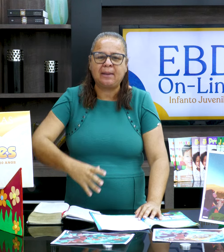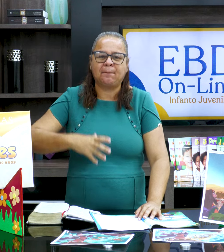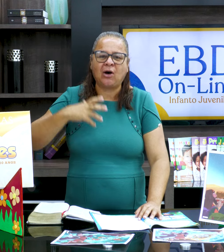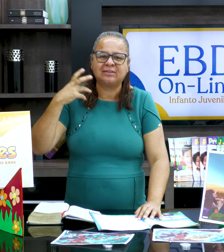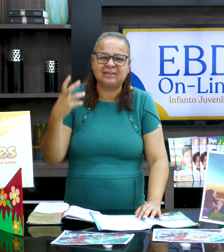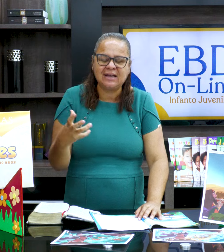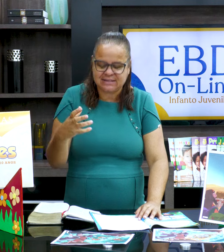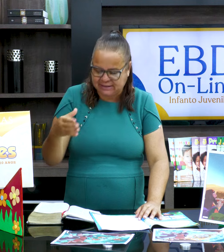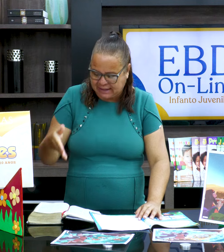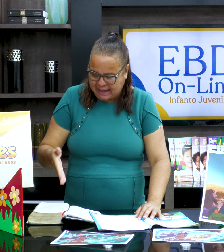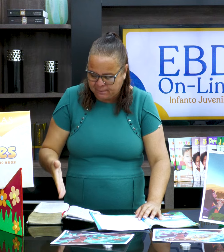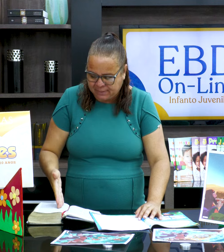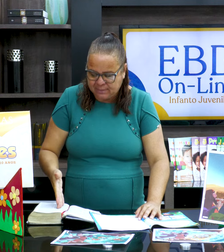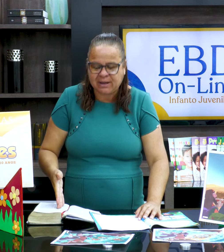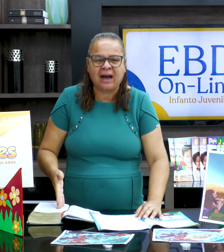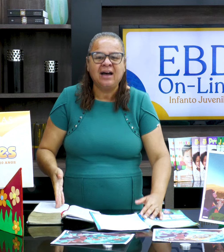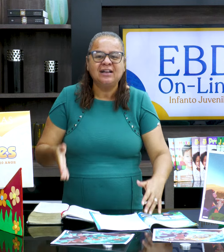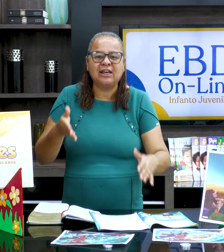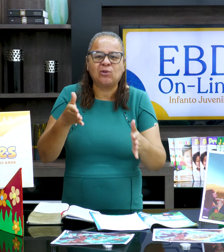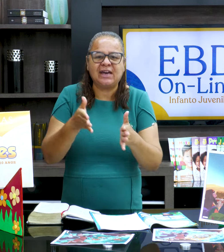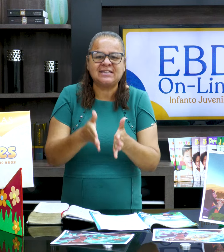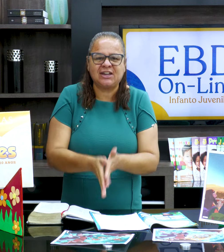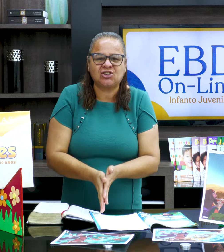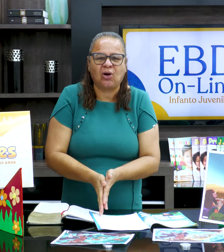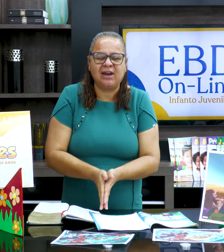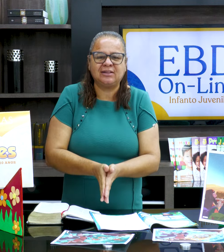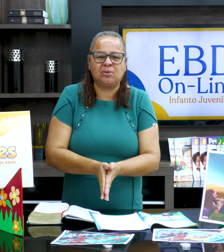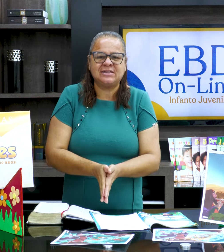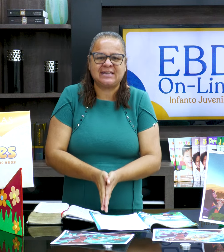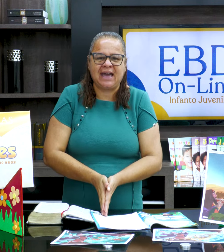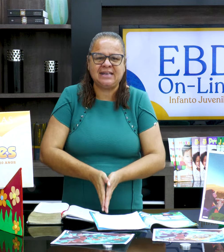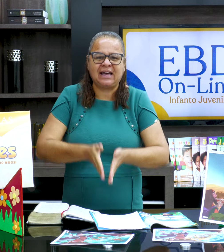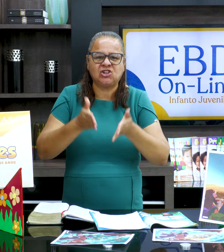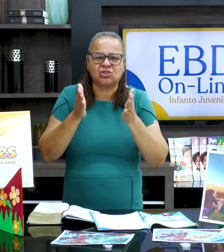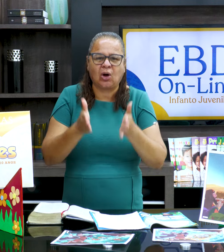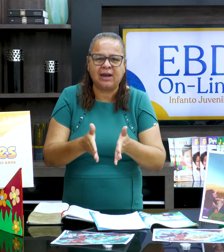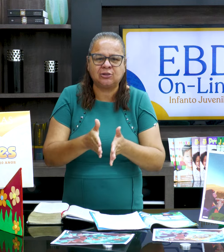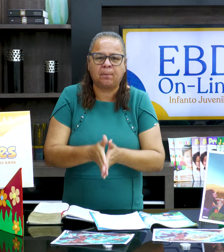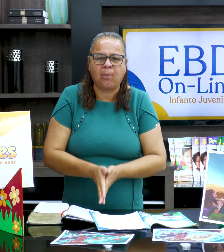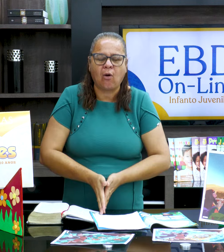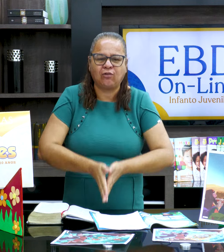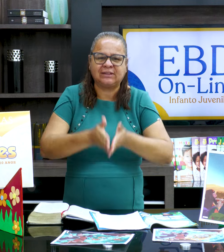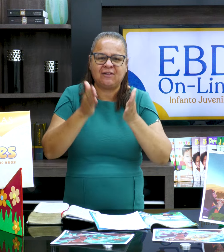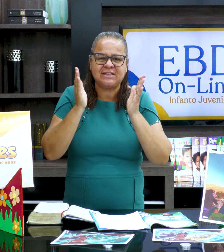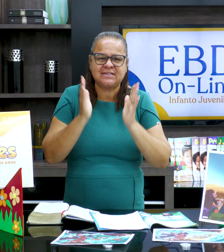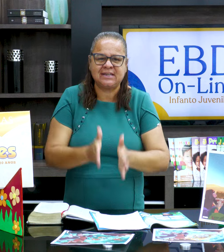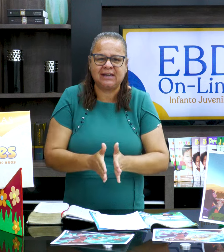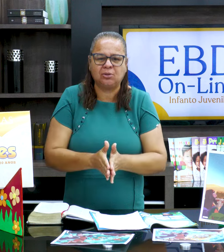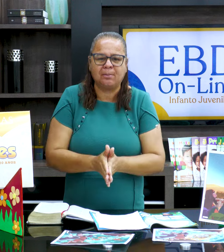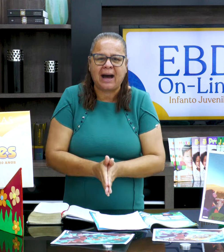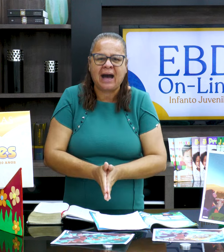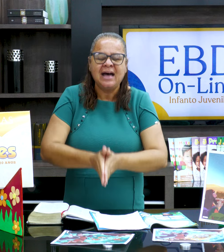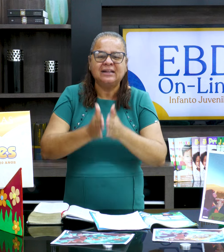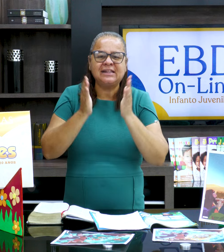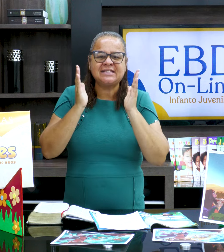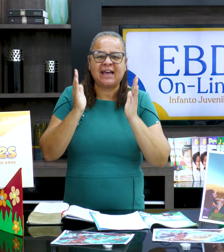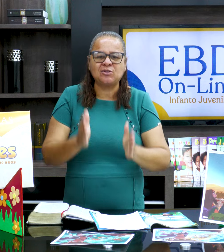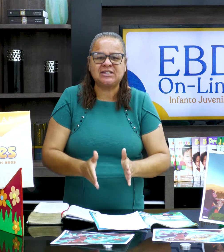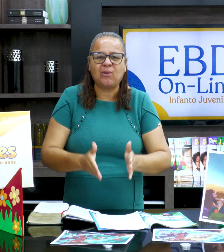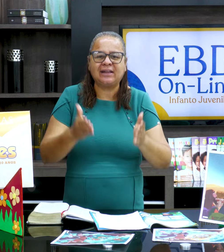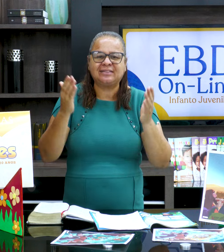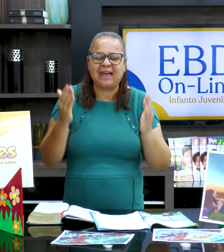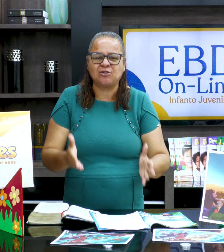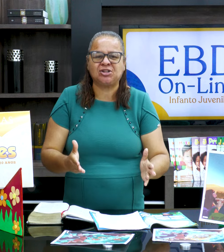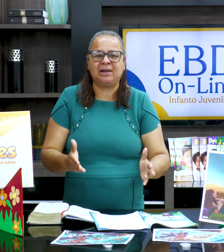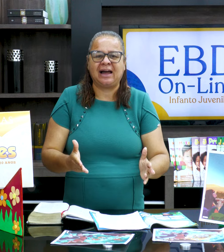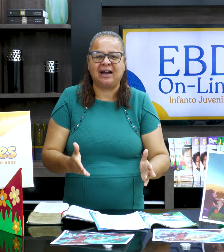teu aluno a importância de ler a Bíblia de conhecer a história de Moisés a história do Povo A Travessia do Mar de dizer que